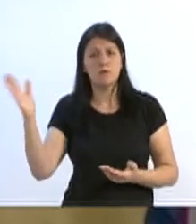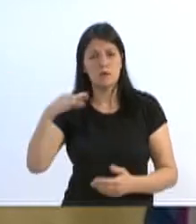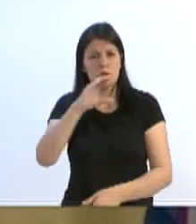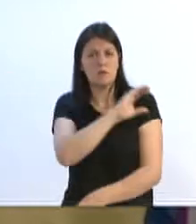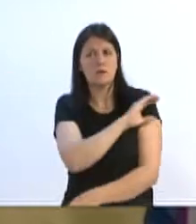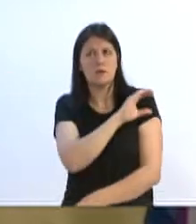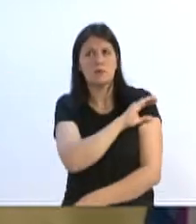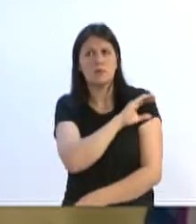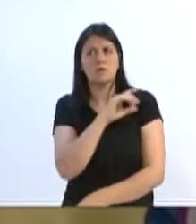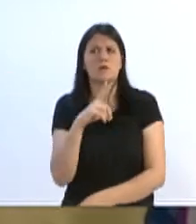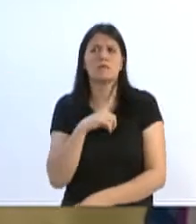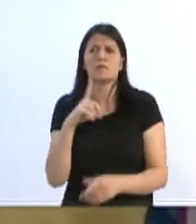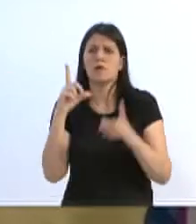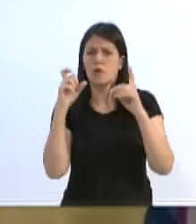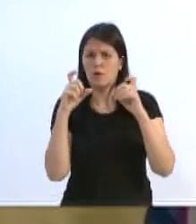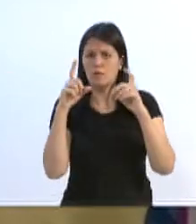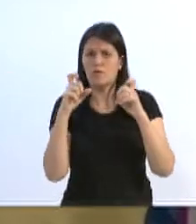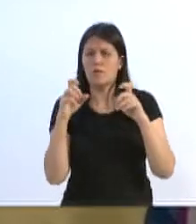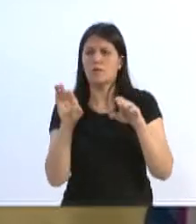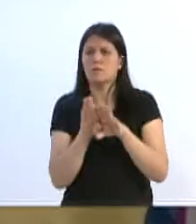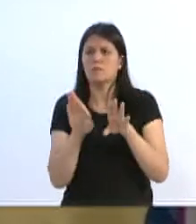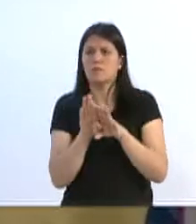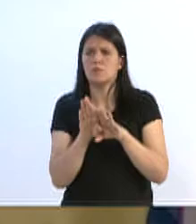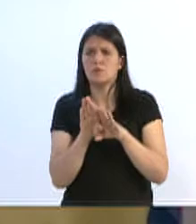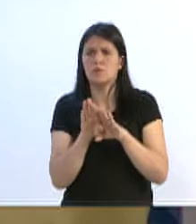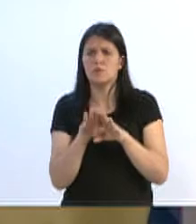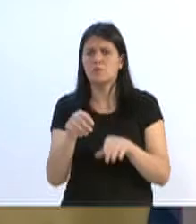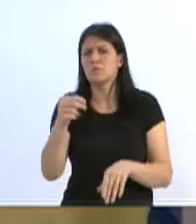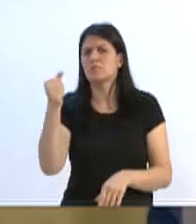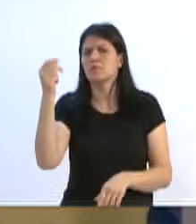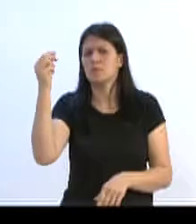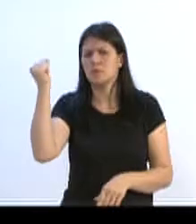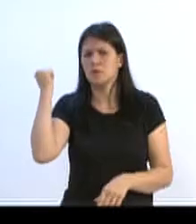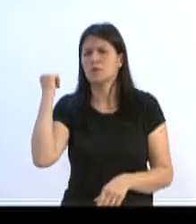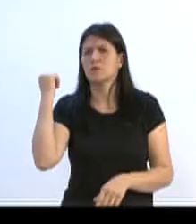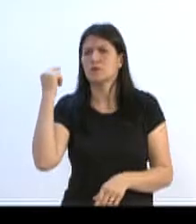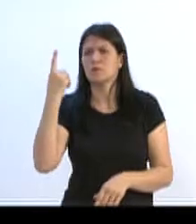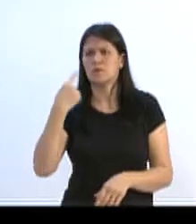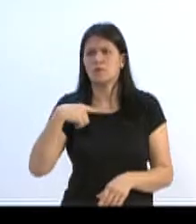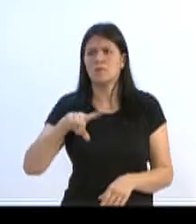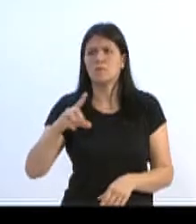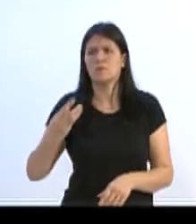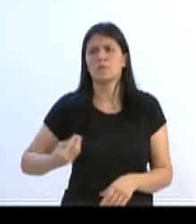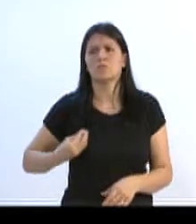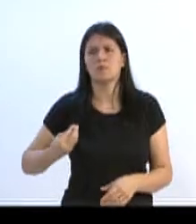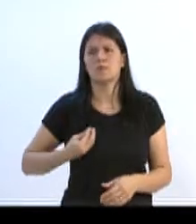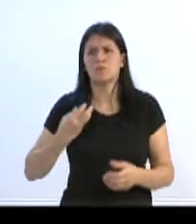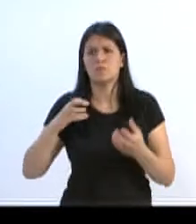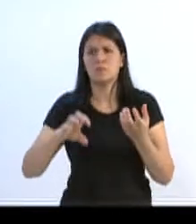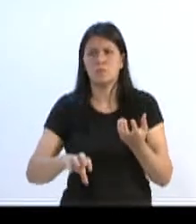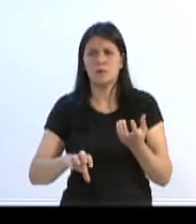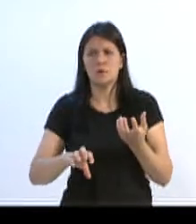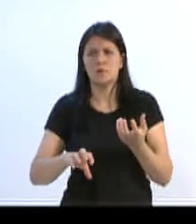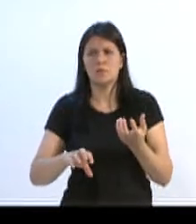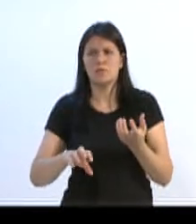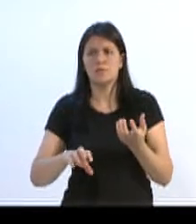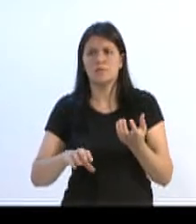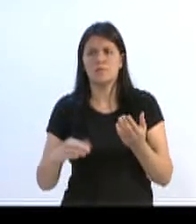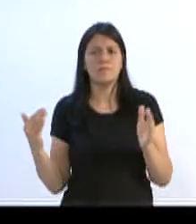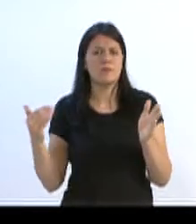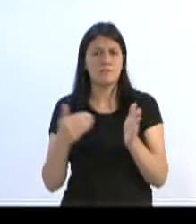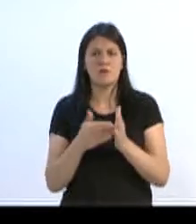têm algumas fotos inclusive aí tem os registros na época quando estive pessoalmente em brasília tá aí as fotos e de lá pra cá